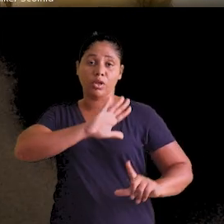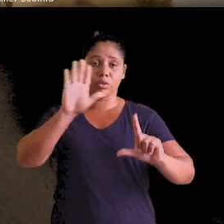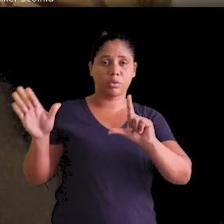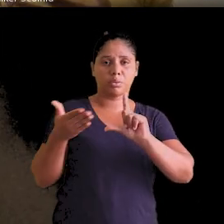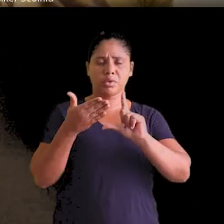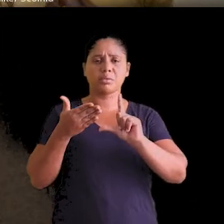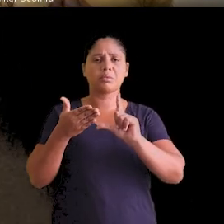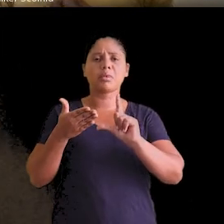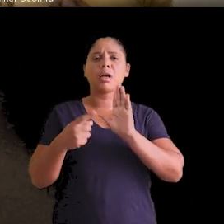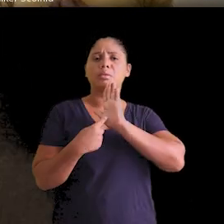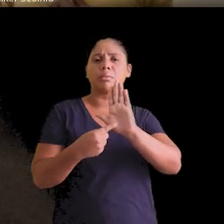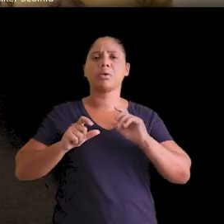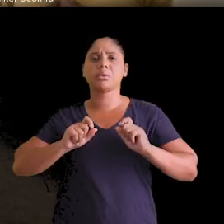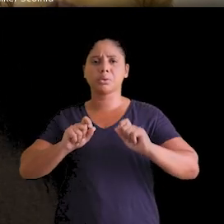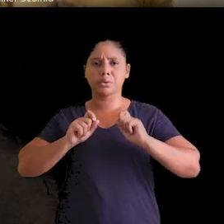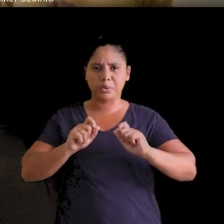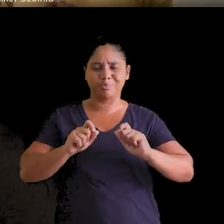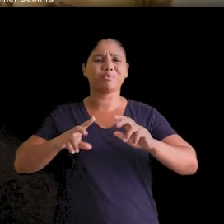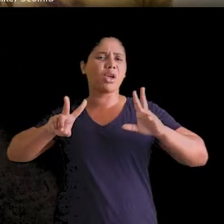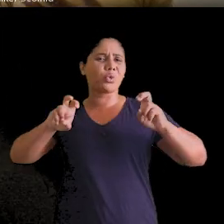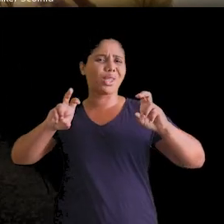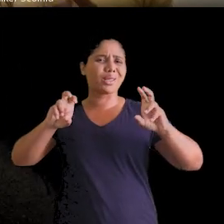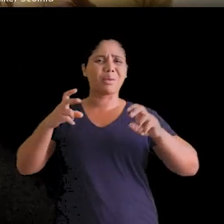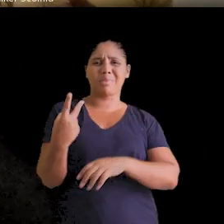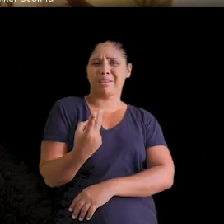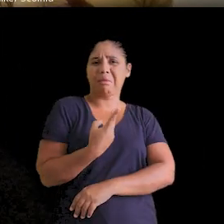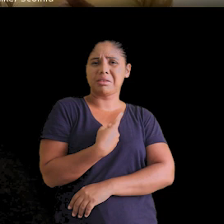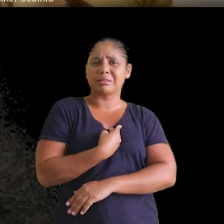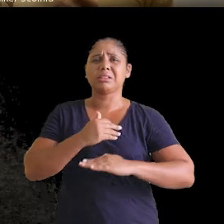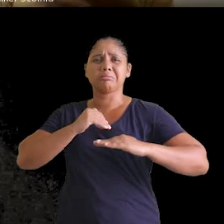Esse próximo slide, eu trago para vocês a questão